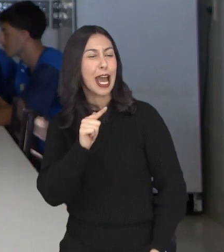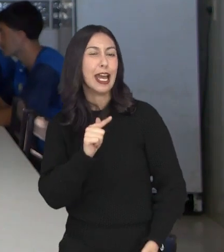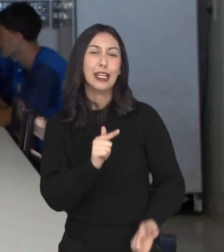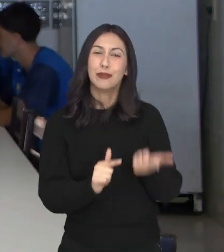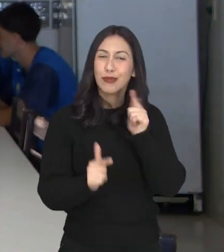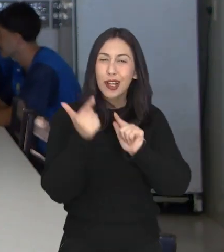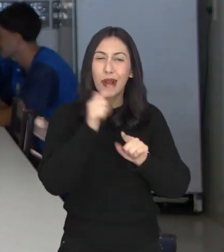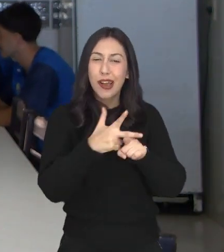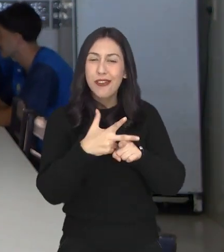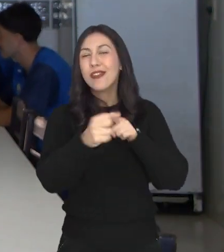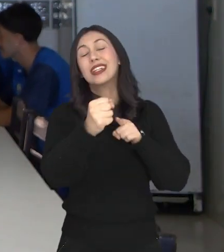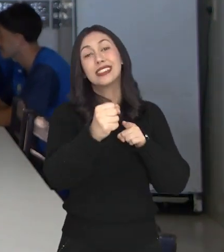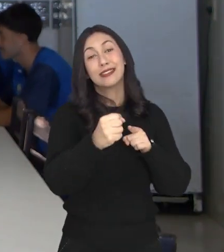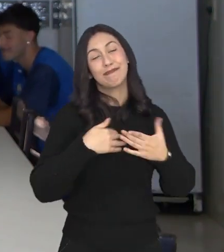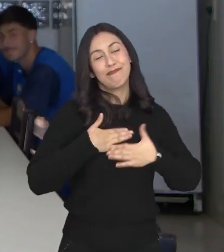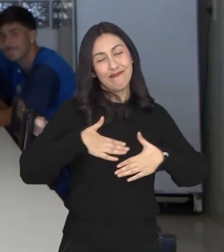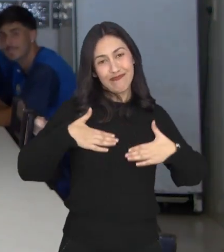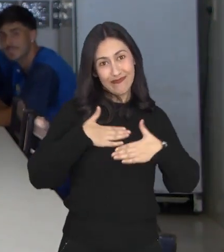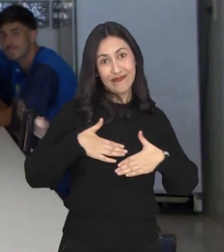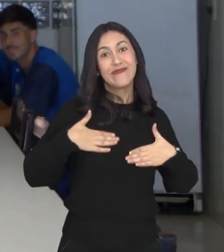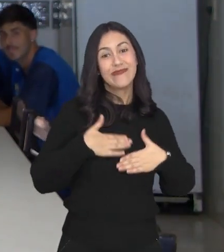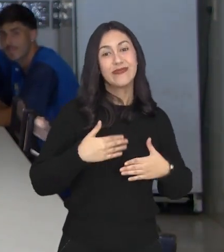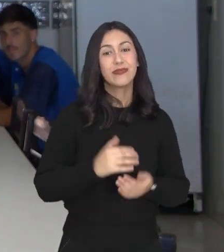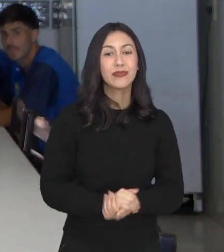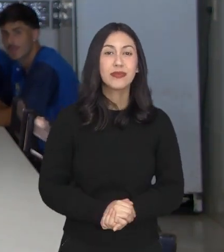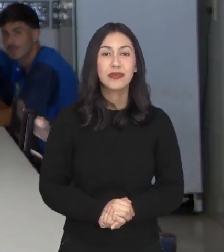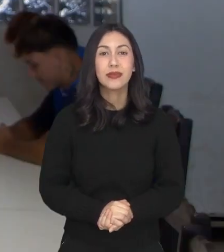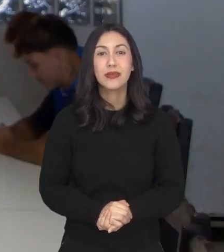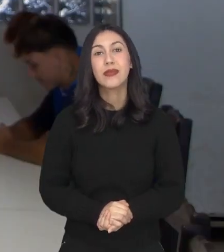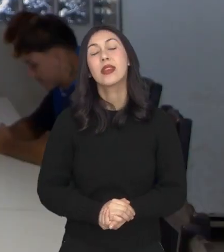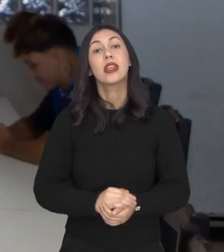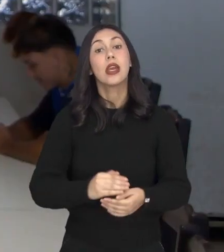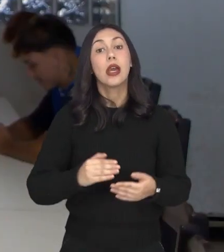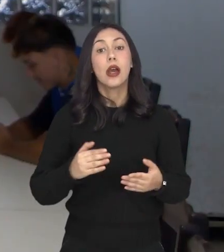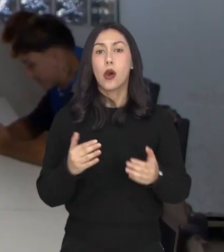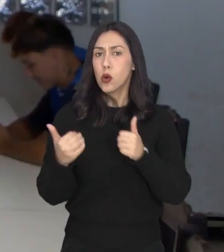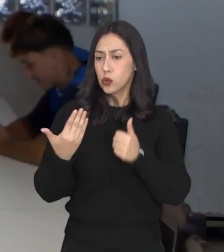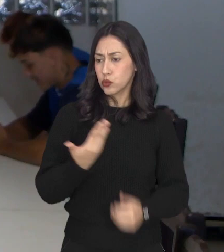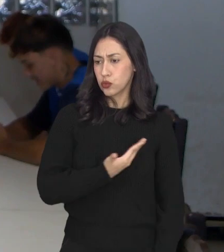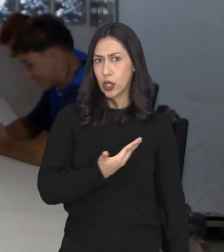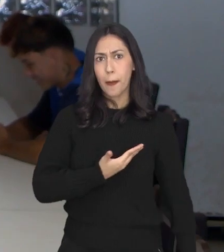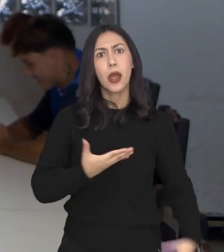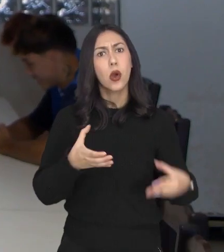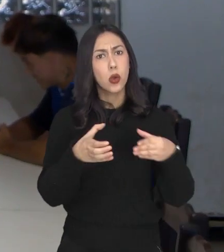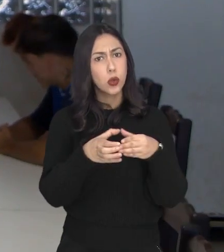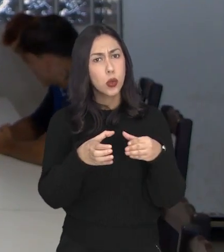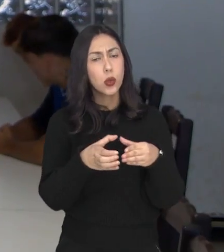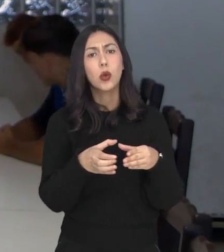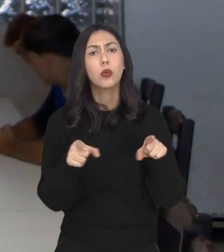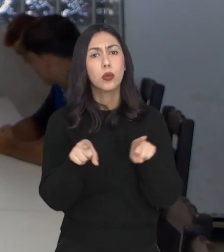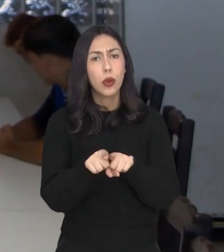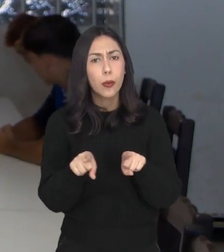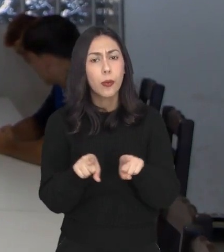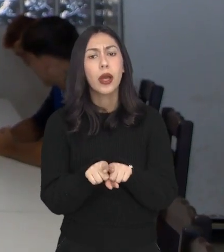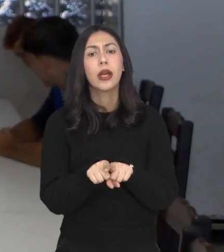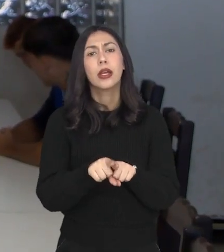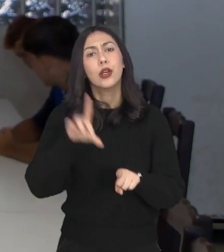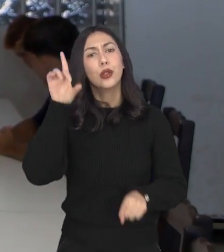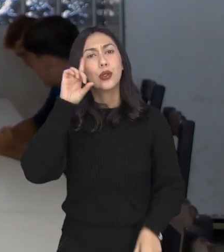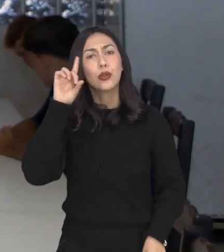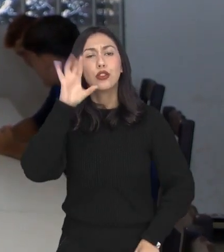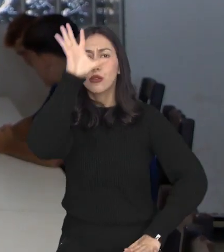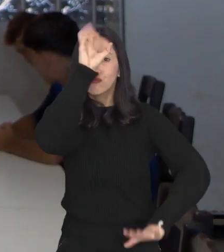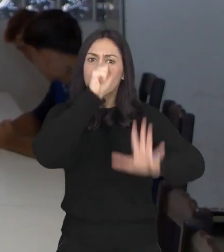faz jogos bons, gols também são muito gratificantes. Estou gostando bastante da cidade, dos companheiros de equipe, acho